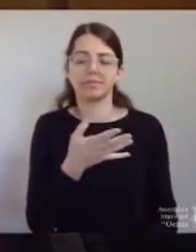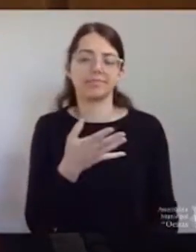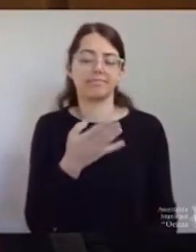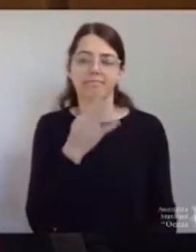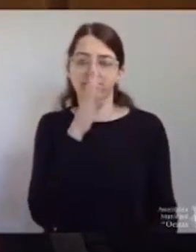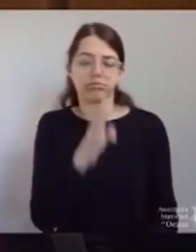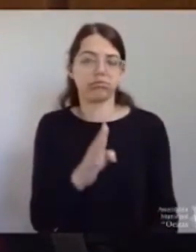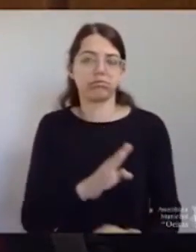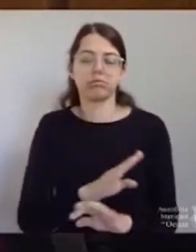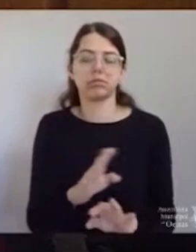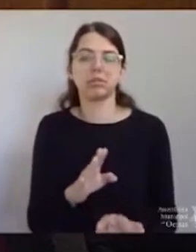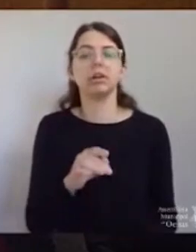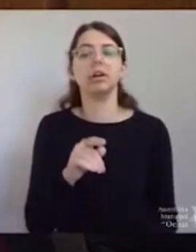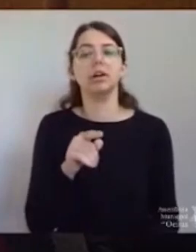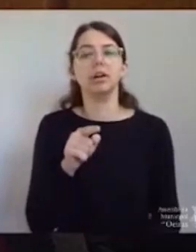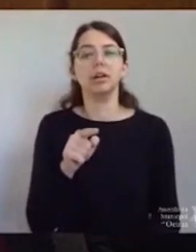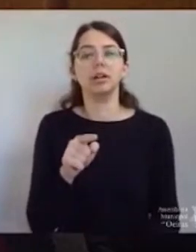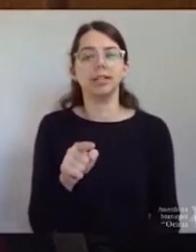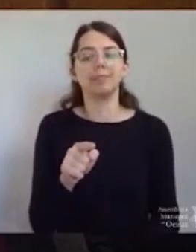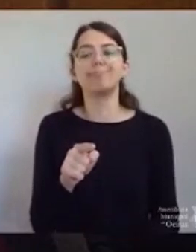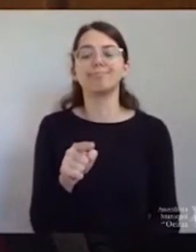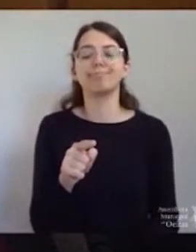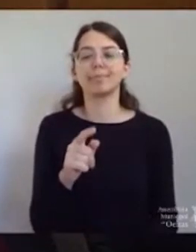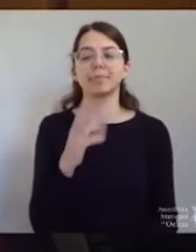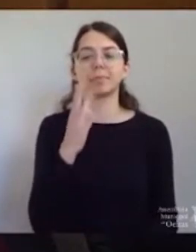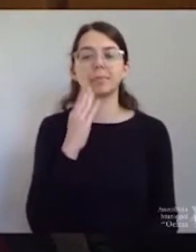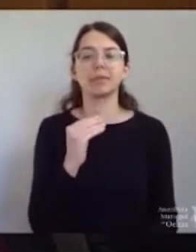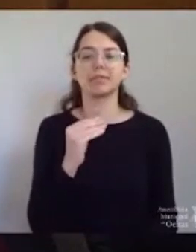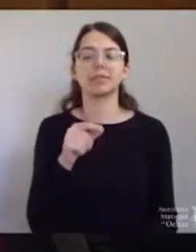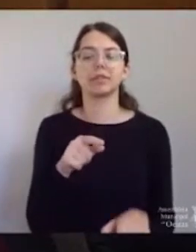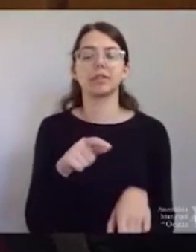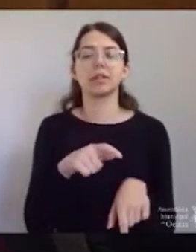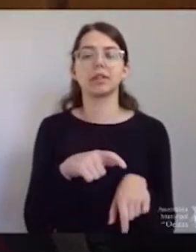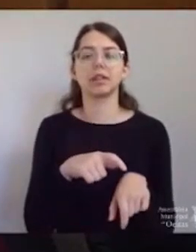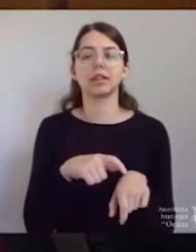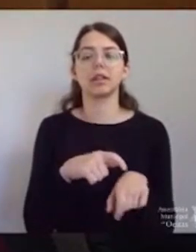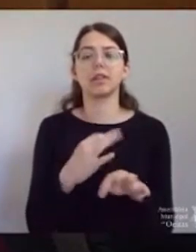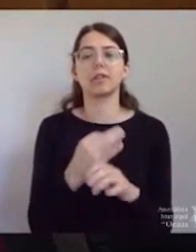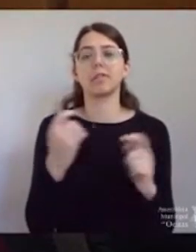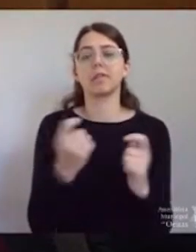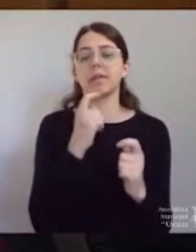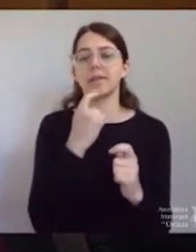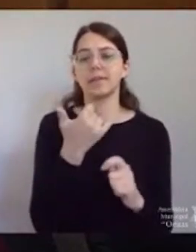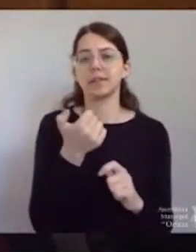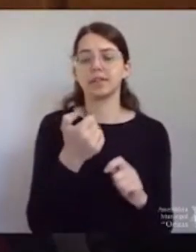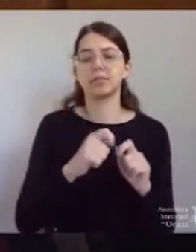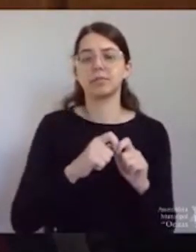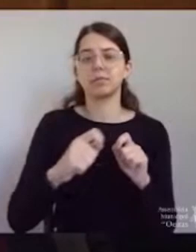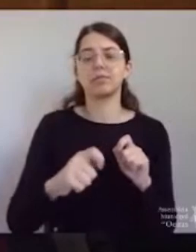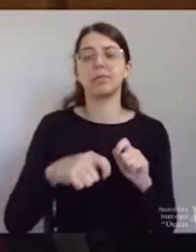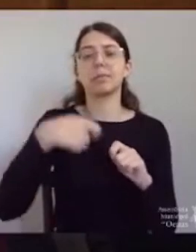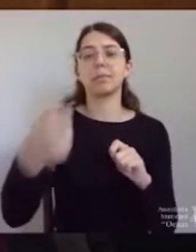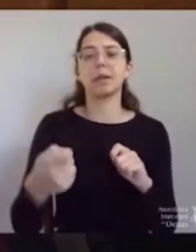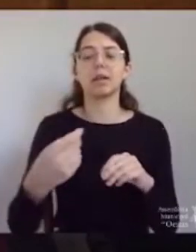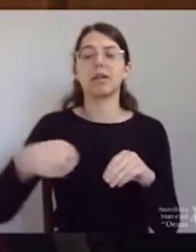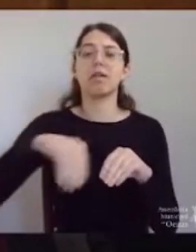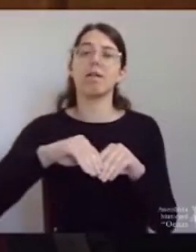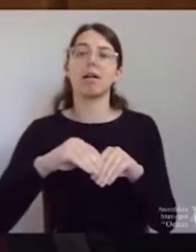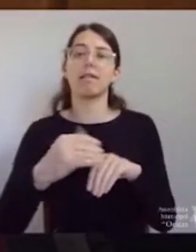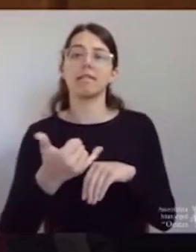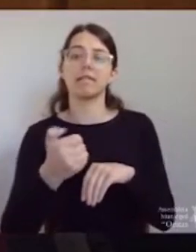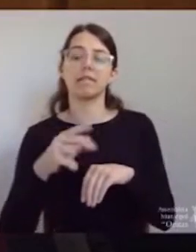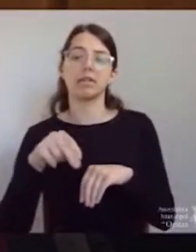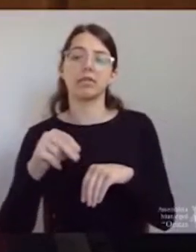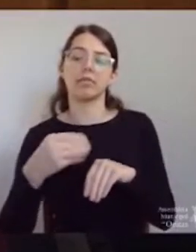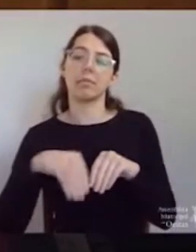que o transvasar da comemoração do 25 de Abril e também juntar-lhe o 25 de Novembro, e atenção,